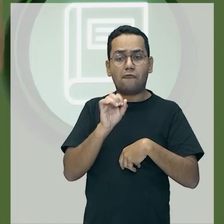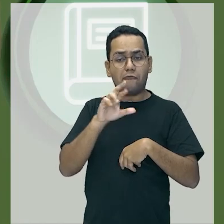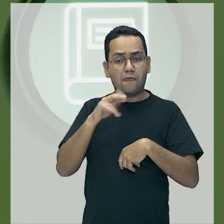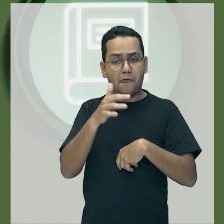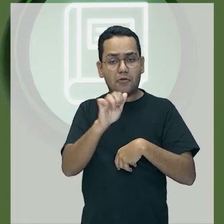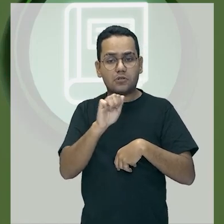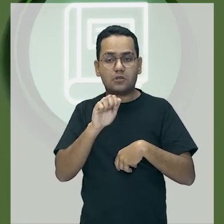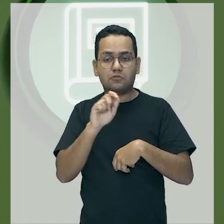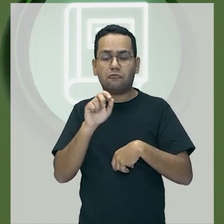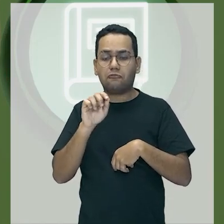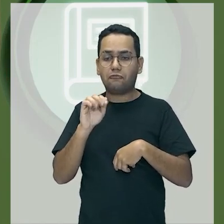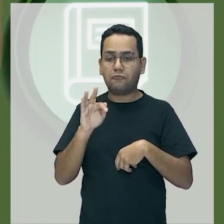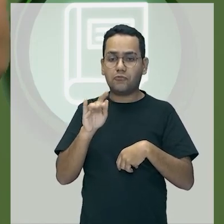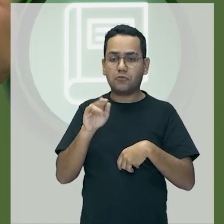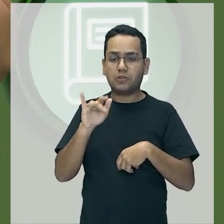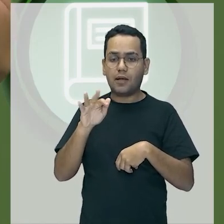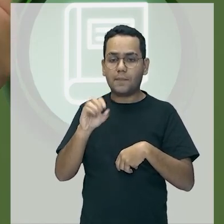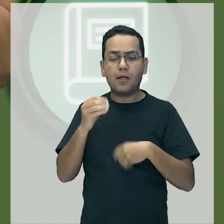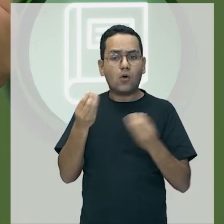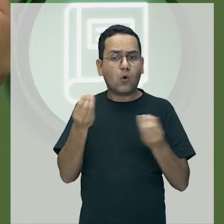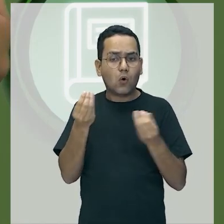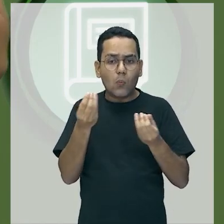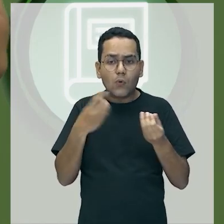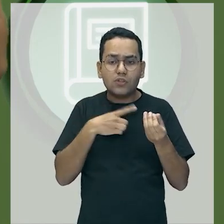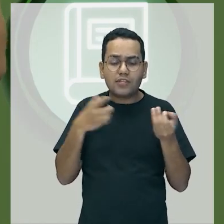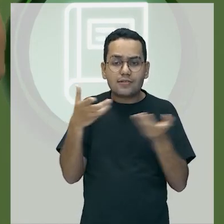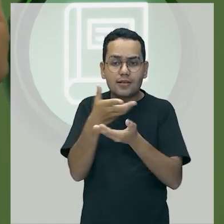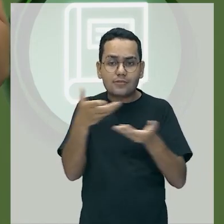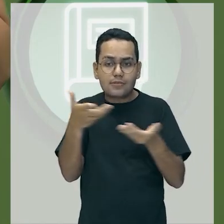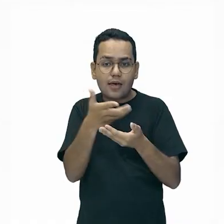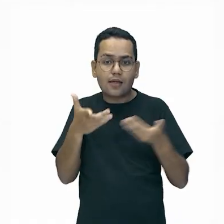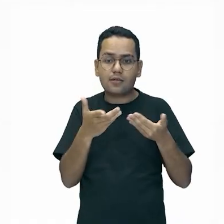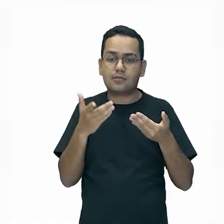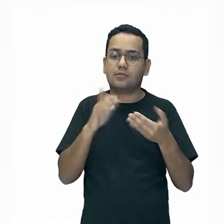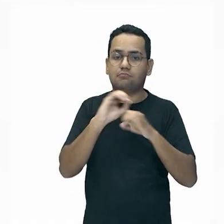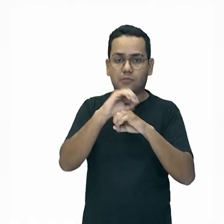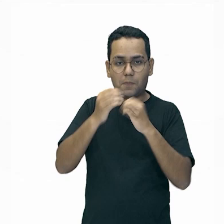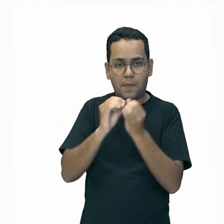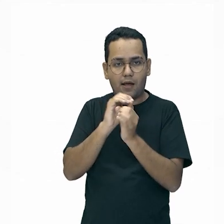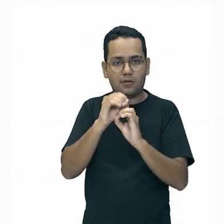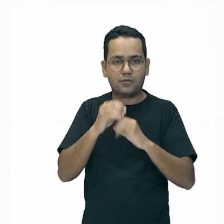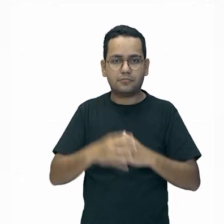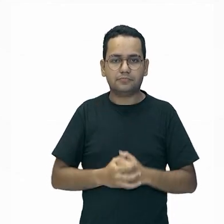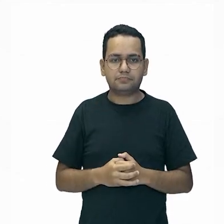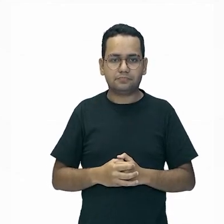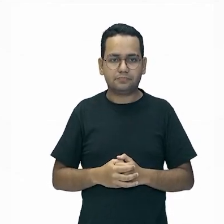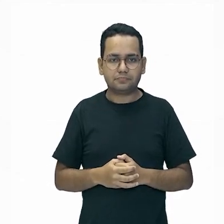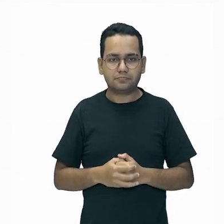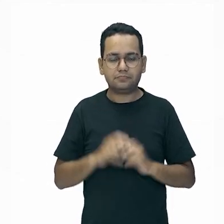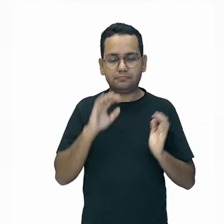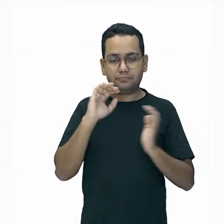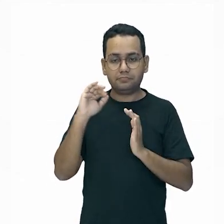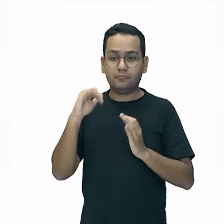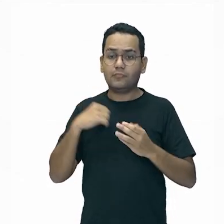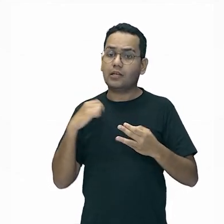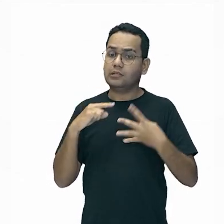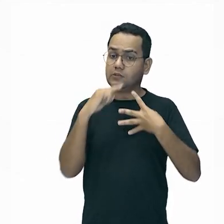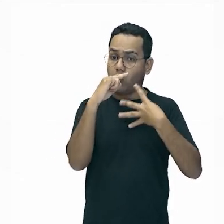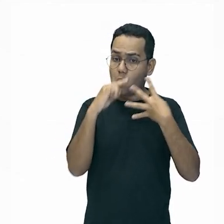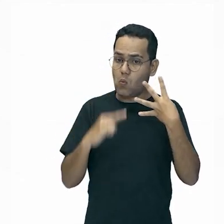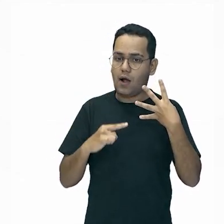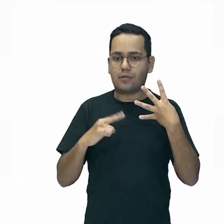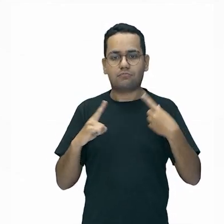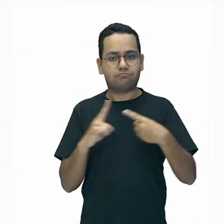partículas interagem entre si. As forças fundamentais são o seguinte, olha só. São 4 forças fundamentais da